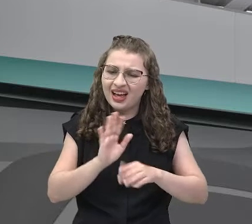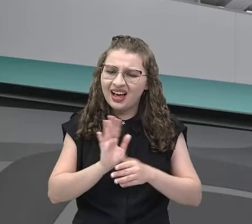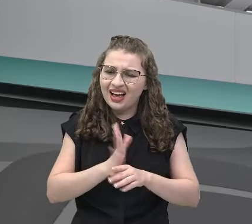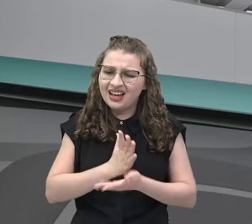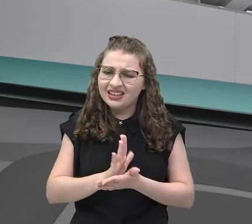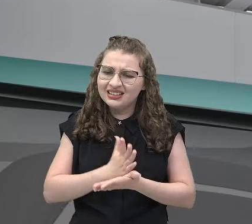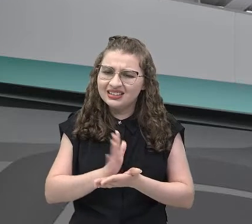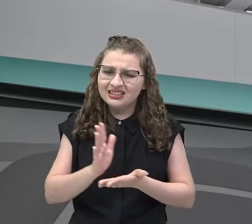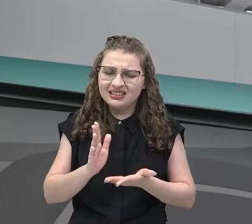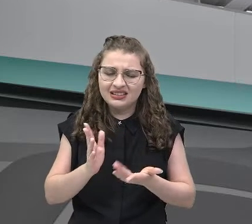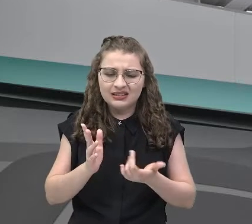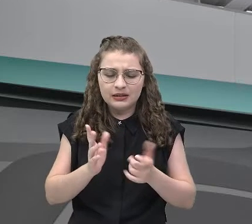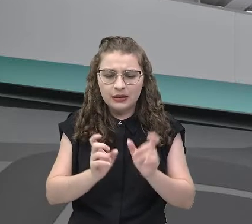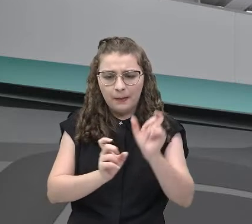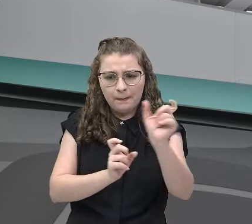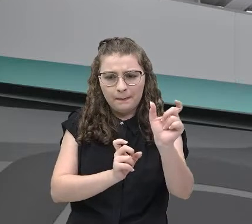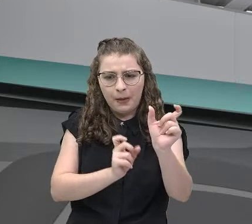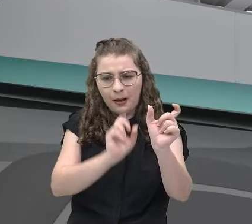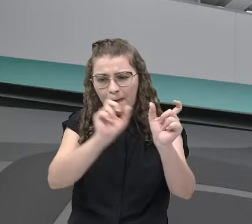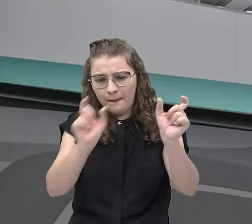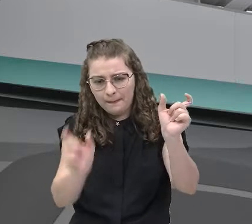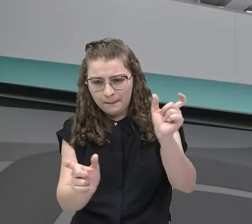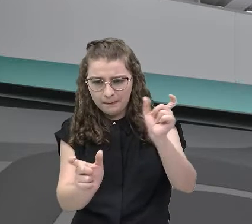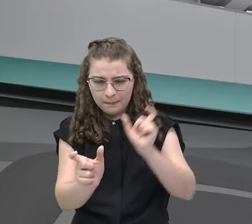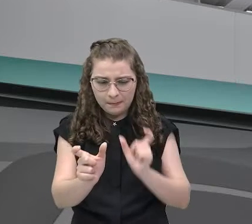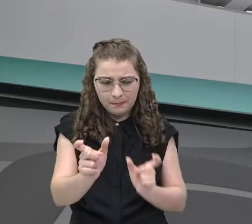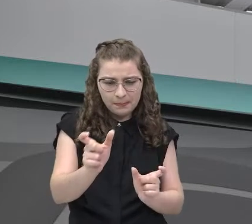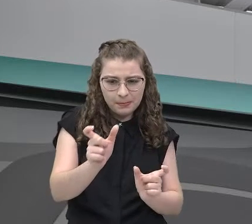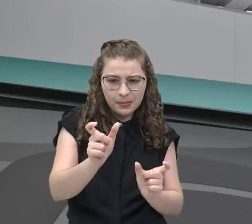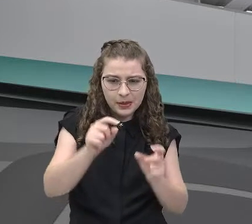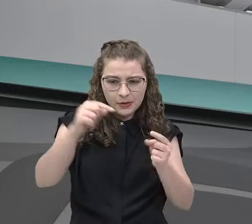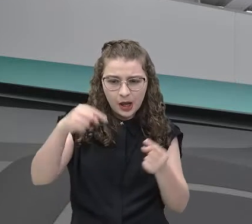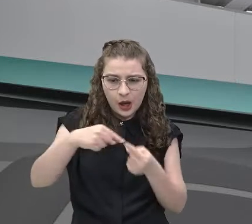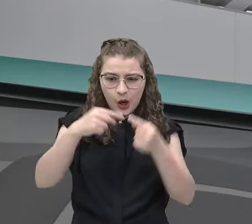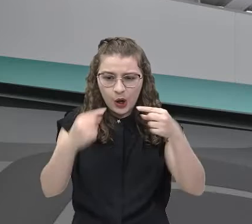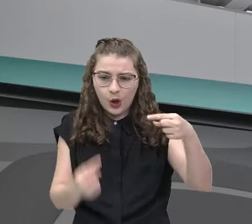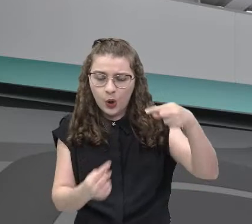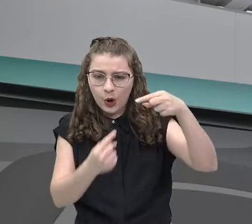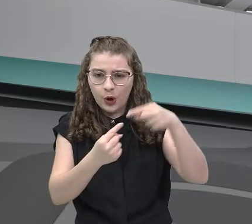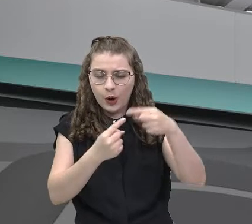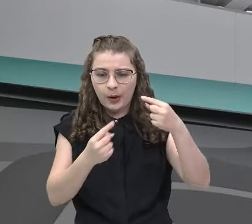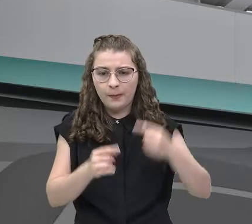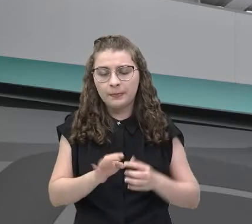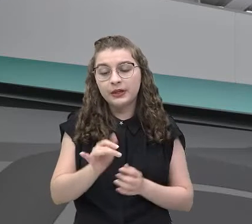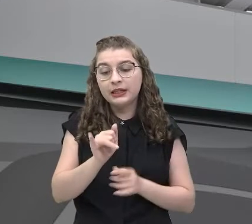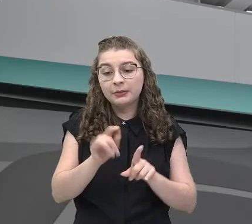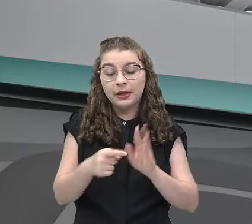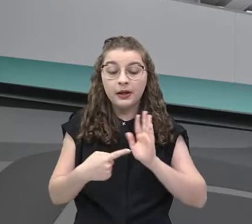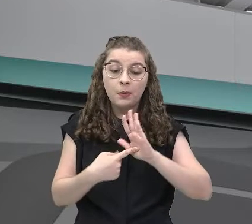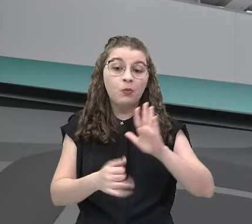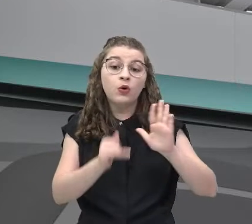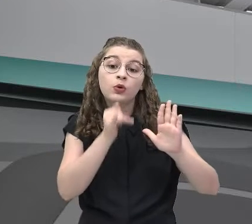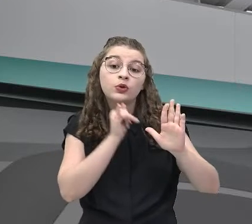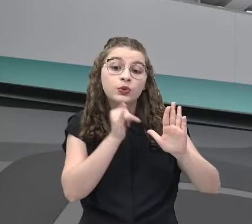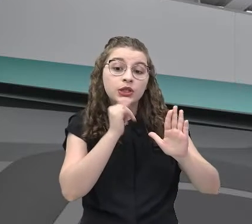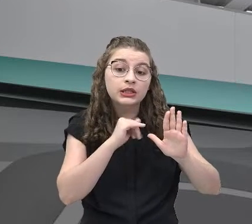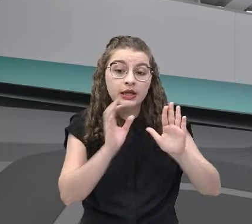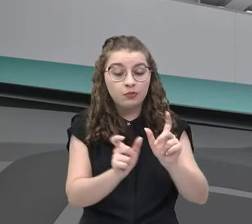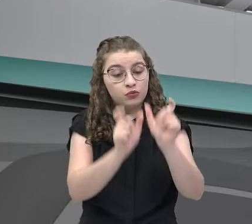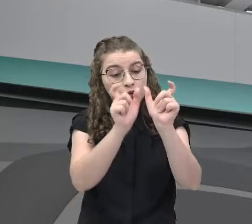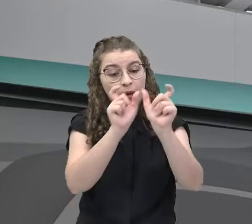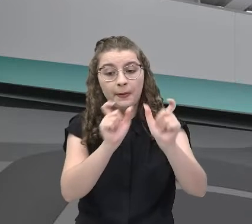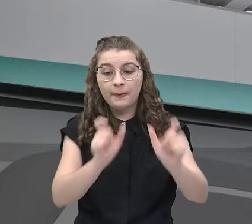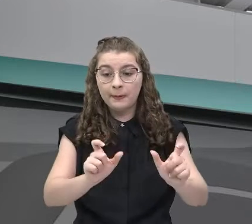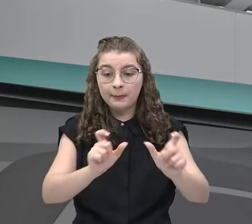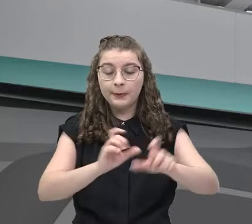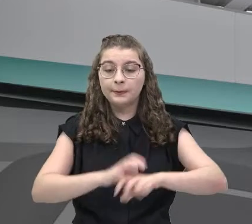ali que ele coloca lá no meio, né, para que você entenda qual é a ideia que ele quer passar daquele assunto. e tem os exemplos, né, dessas palavras.